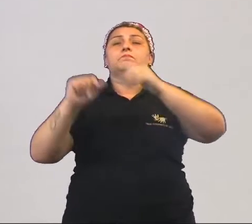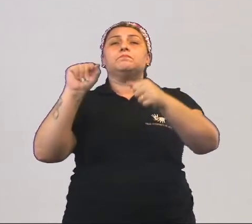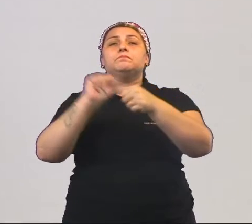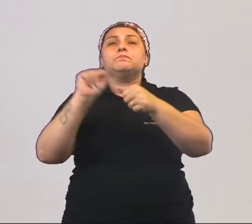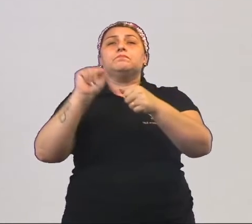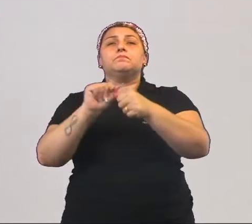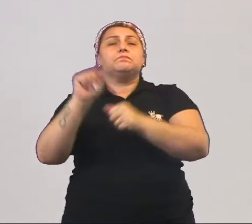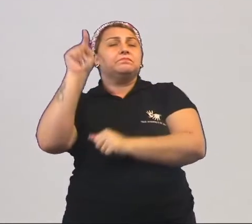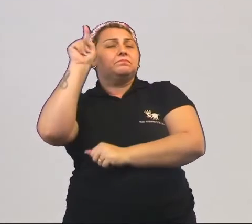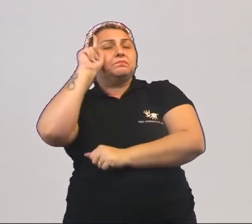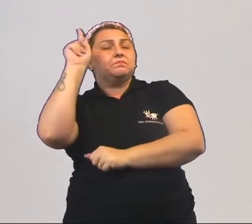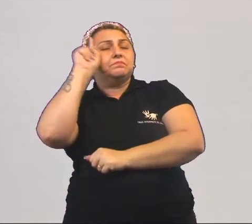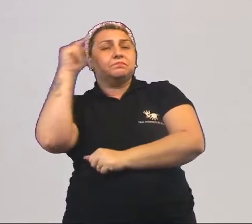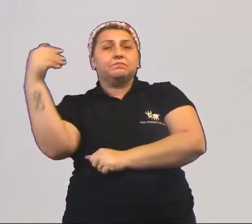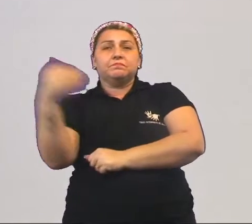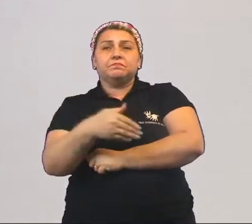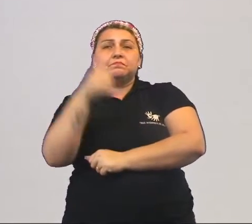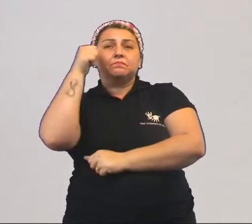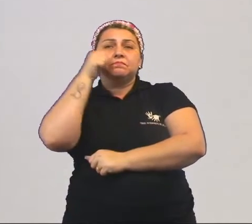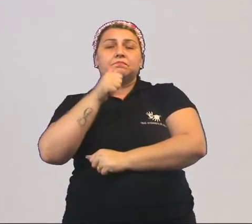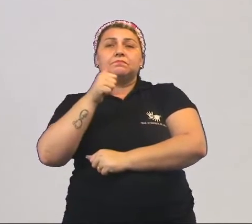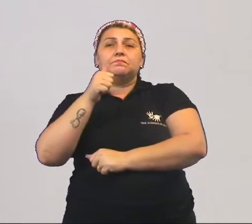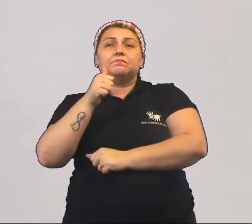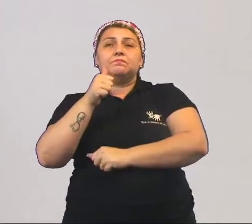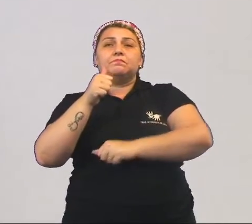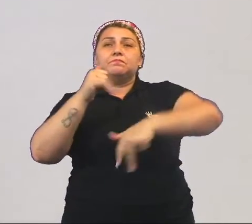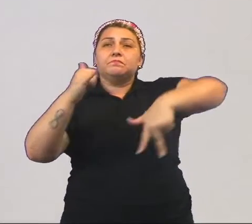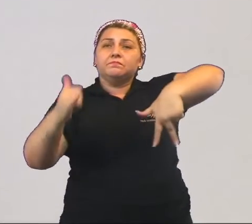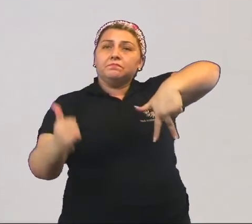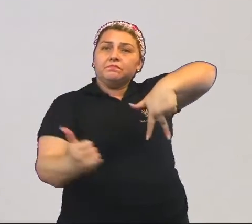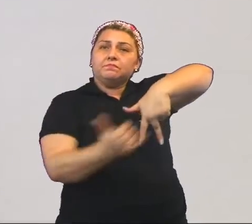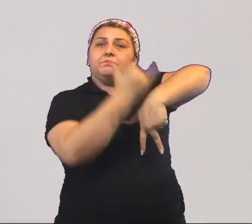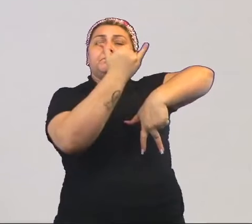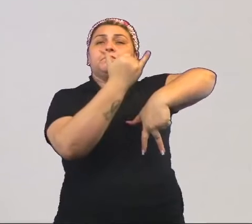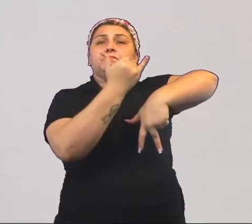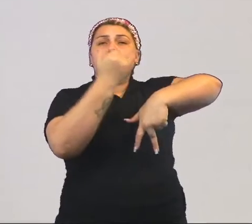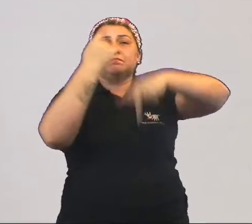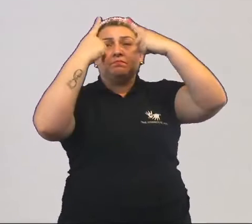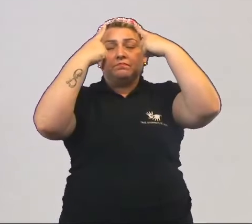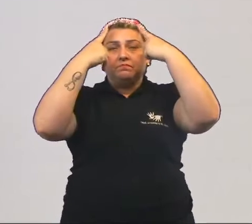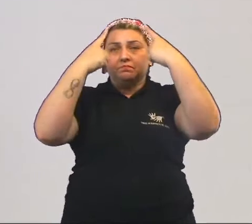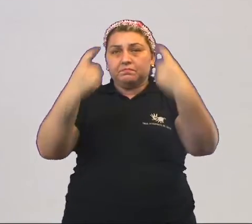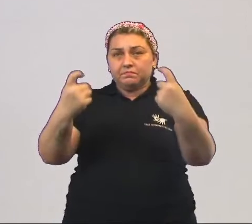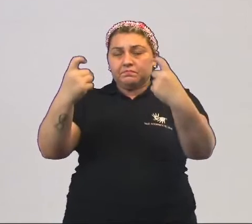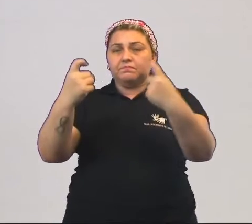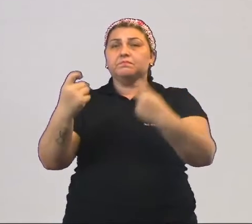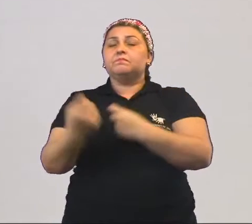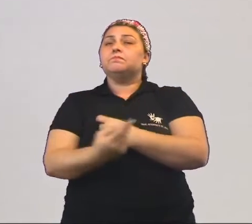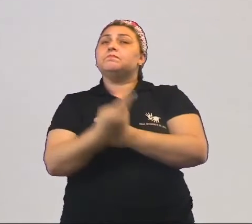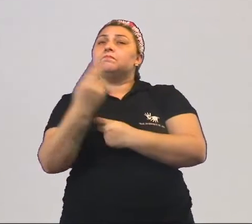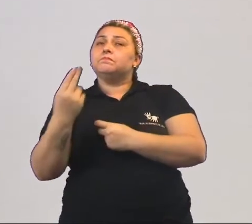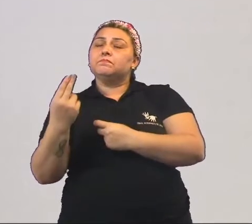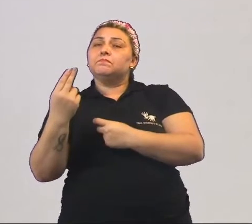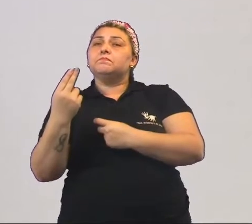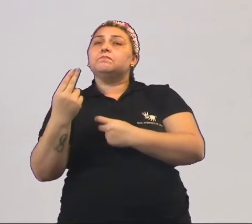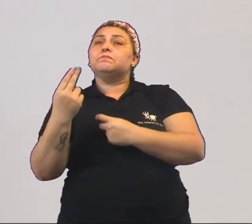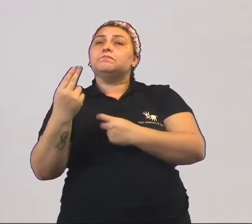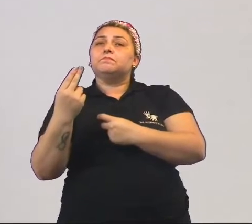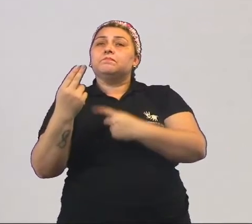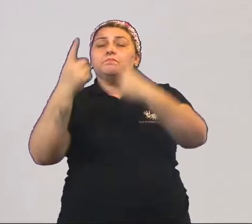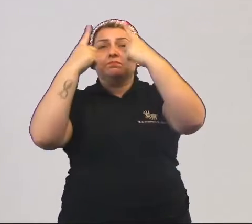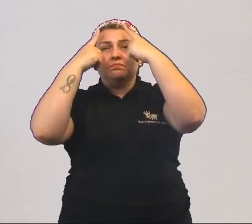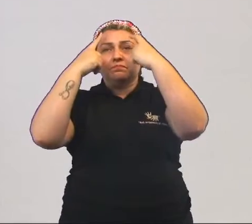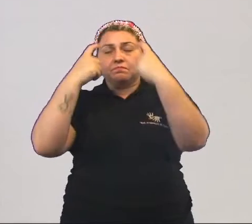que diariamente mulheres sejam vítimas de um tipo de violência que popularmente ficou conhecido como a